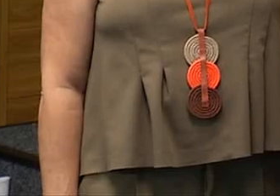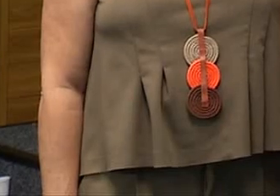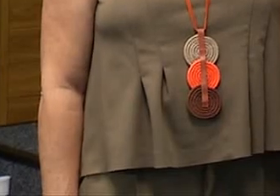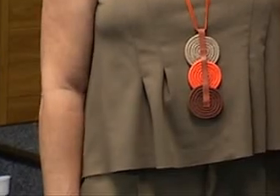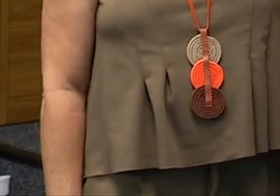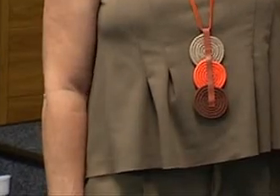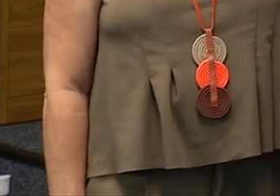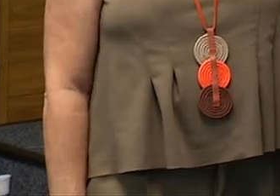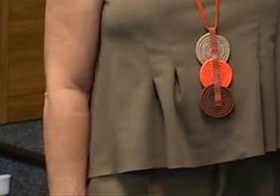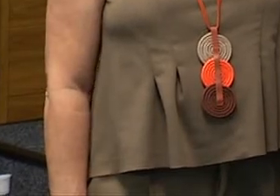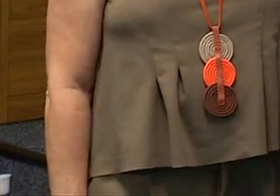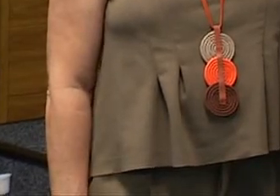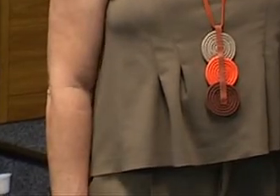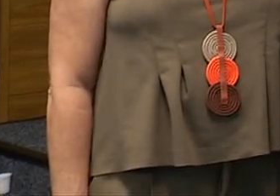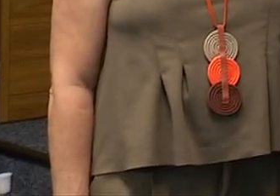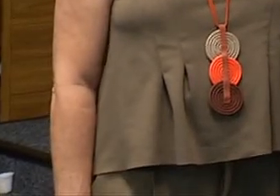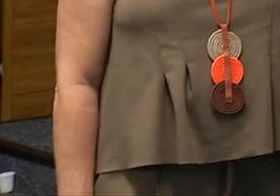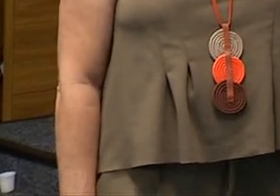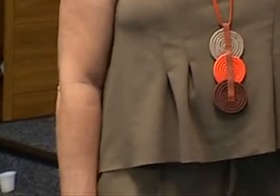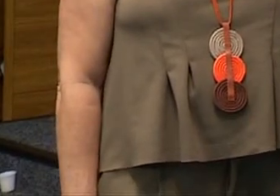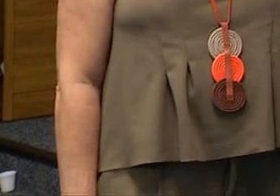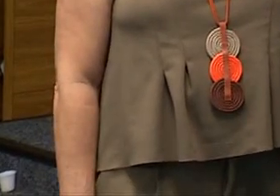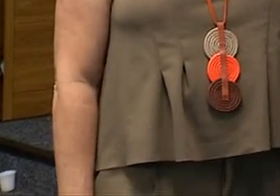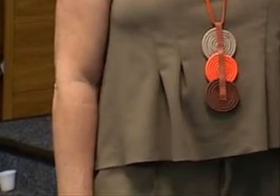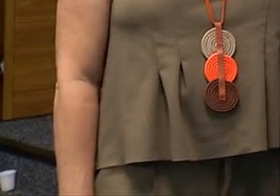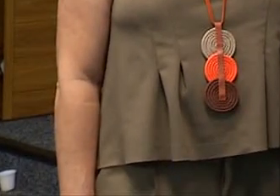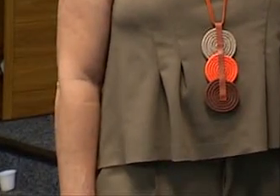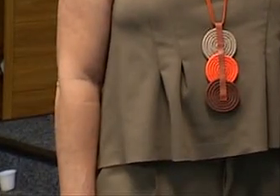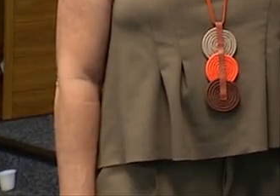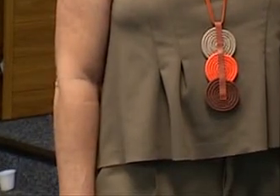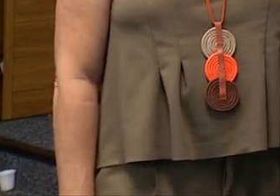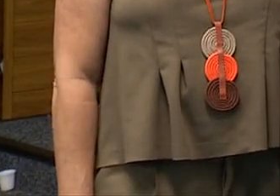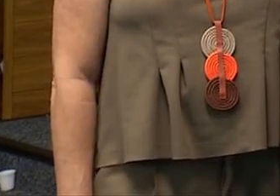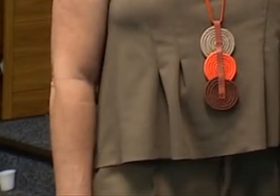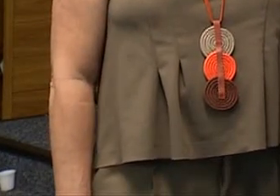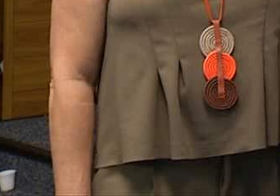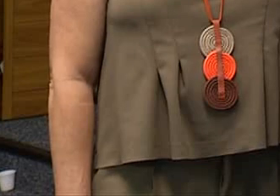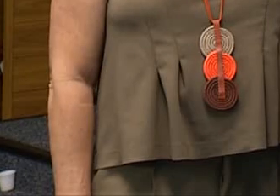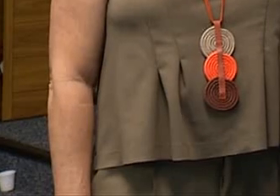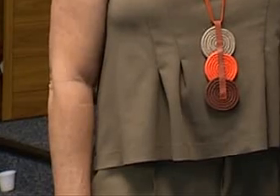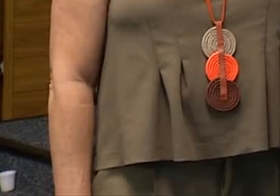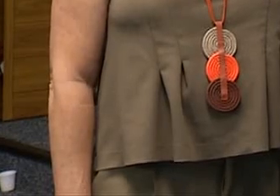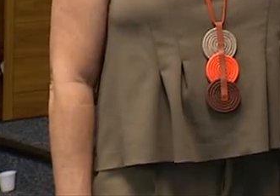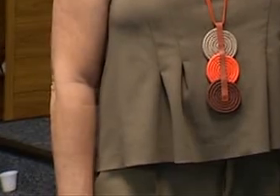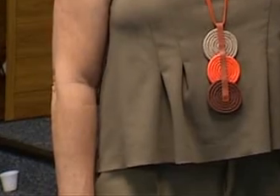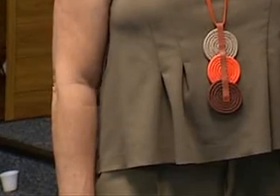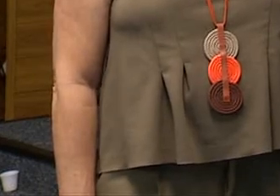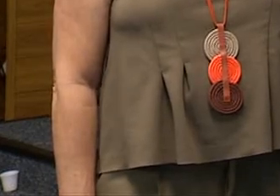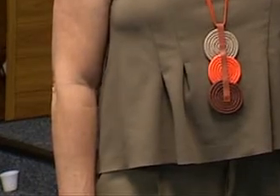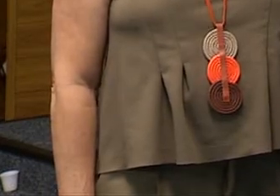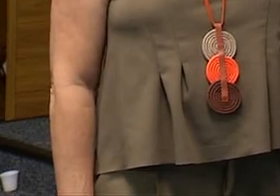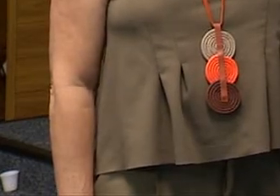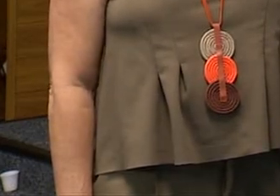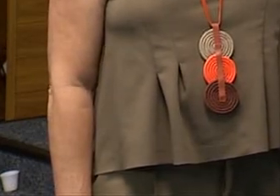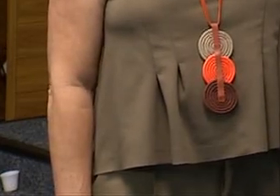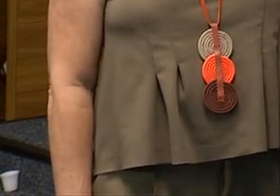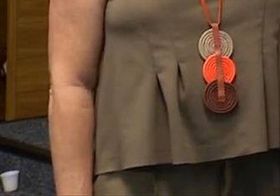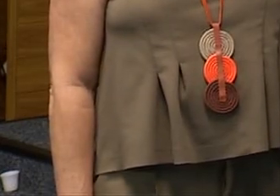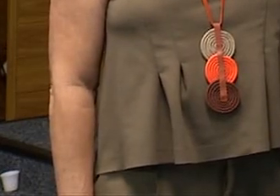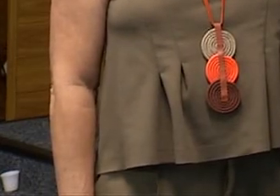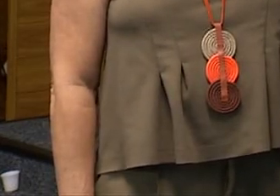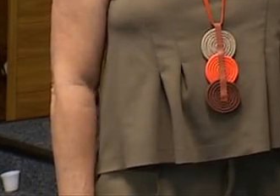observações. Ele fala que o Dr. Jajura ele chamava como segundo pai, mas o Godô